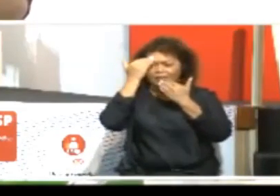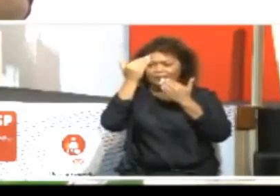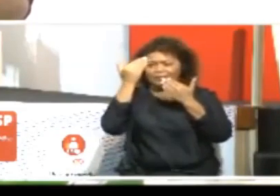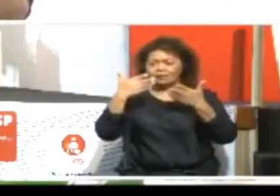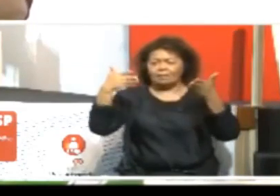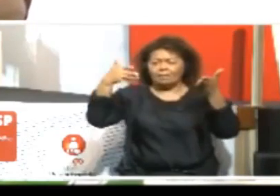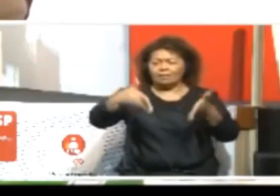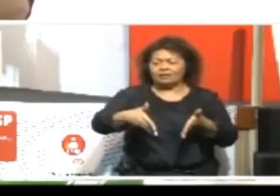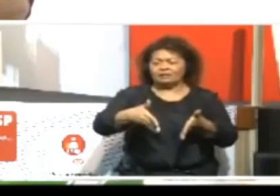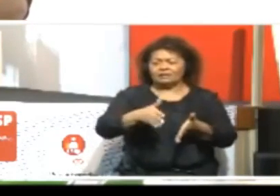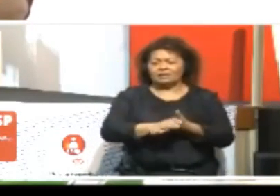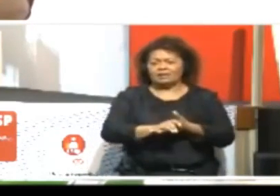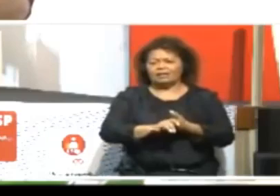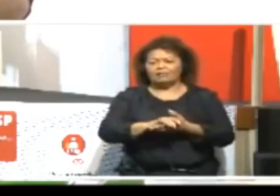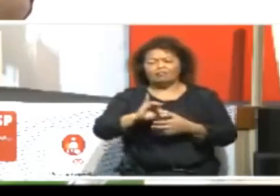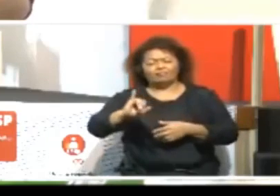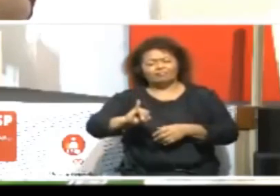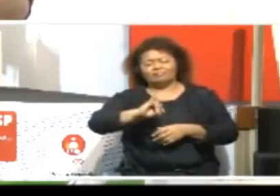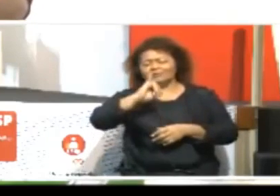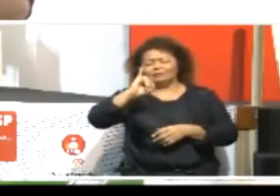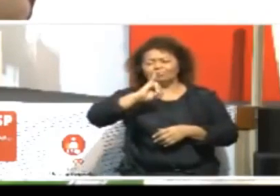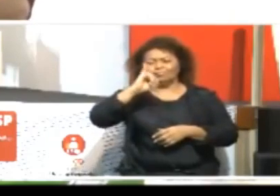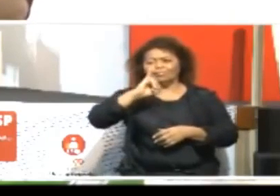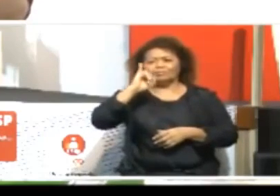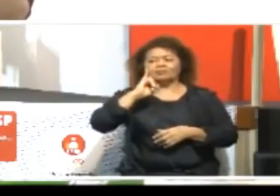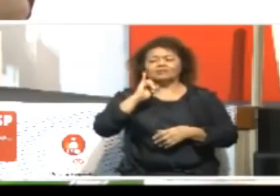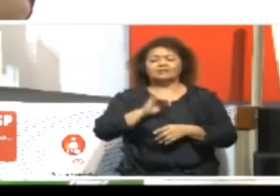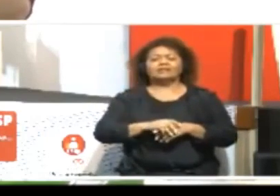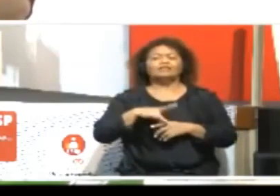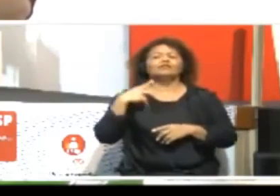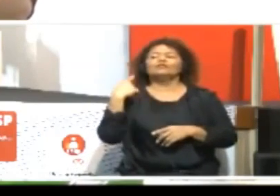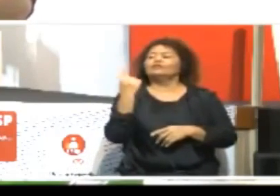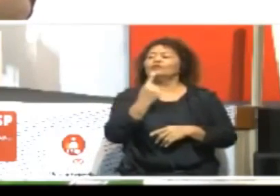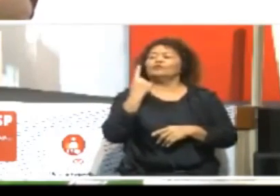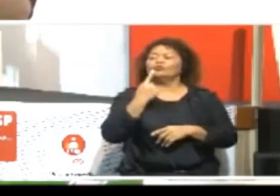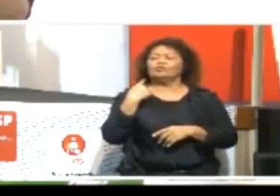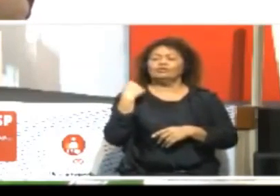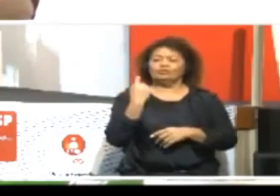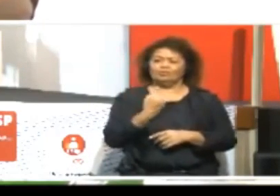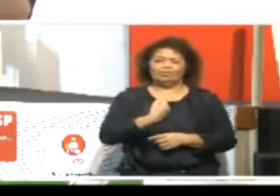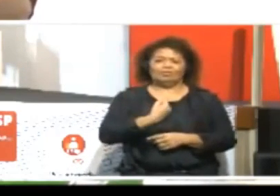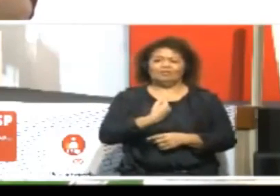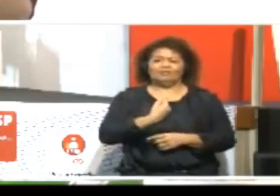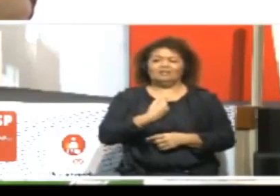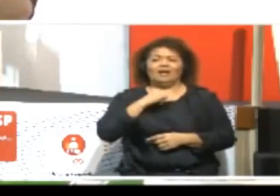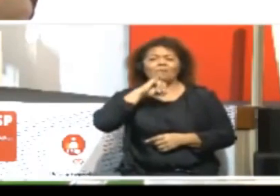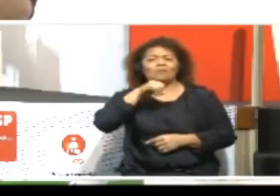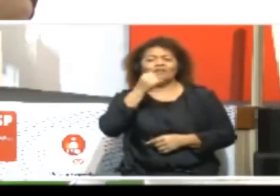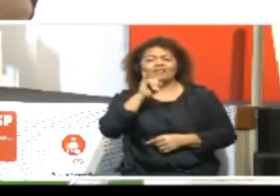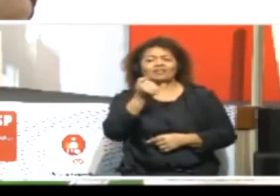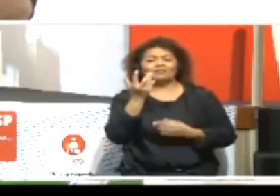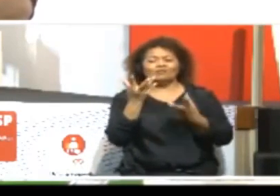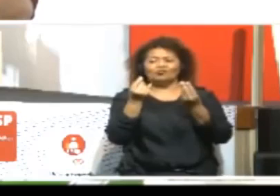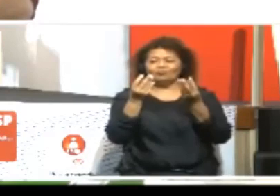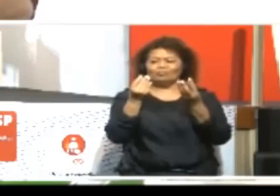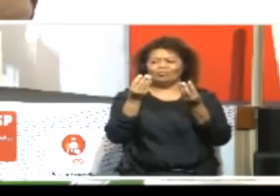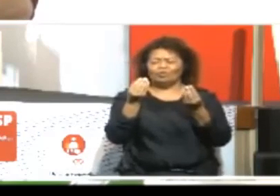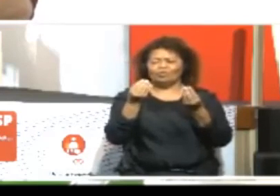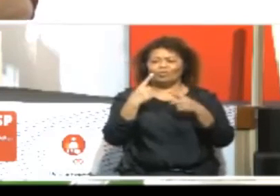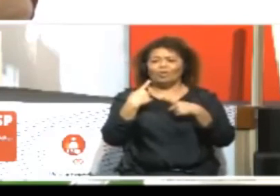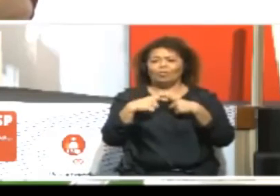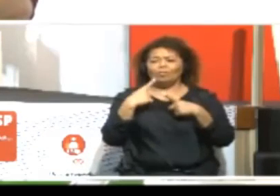participação, foi extraordinária. Tenho certeza que todos nós aproveitamos muito, como